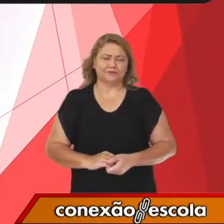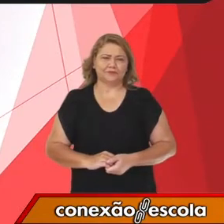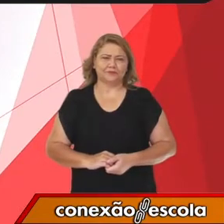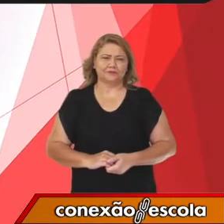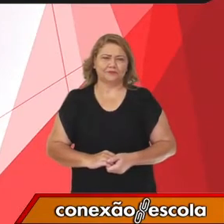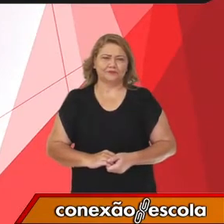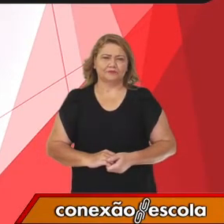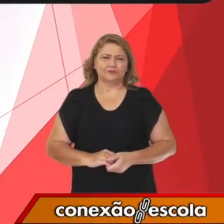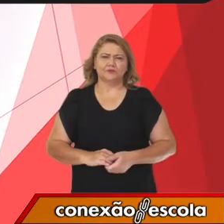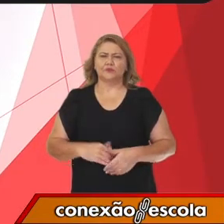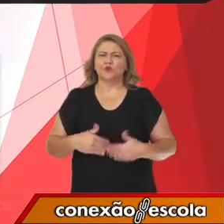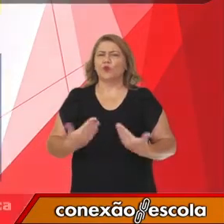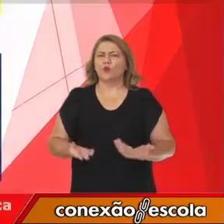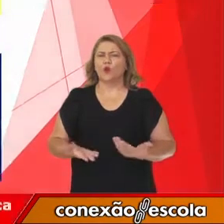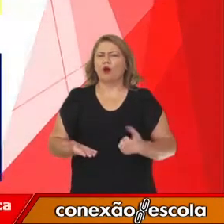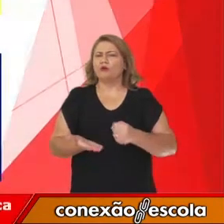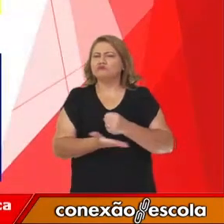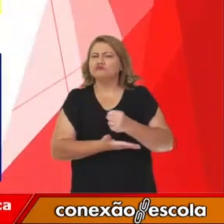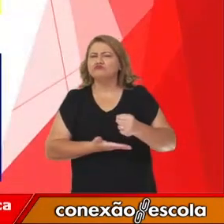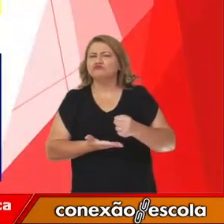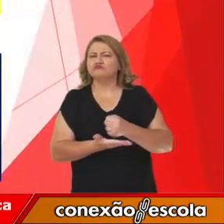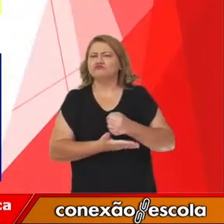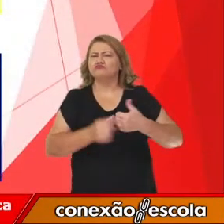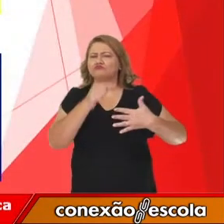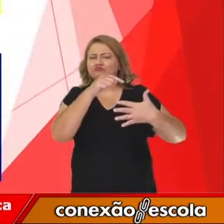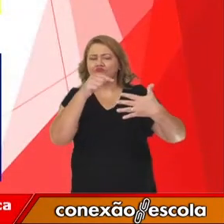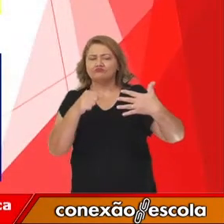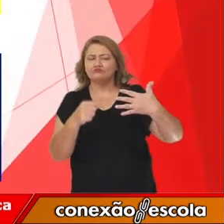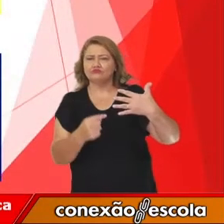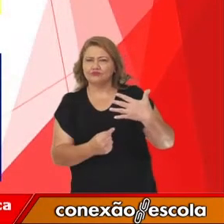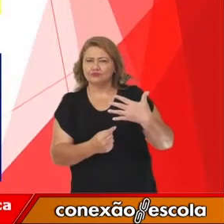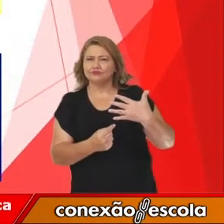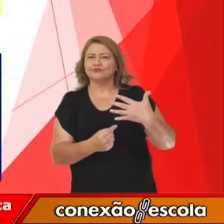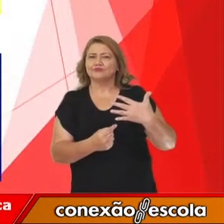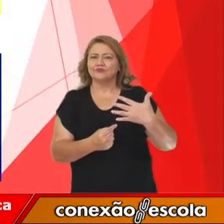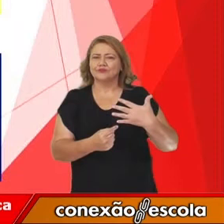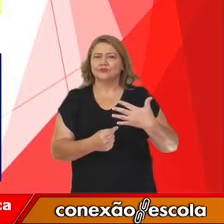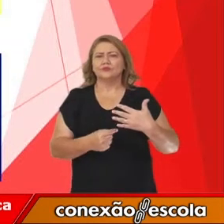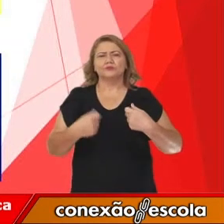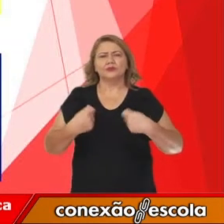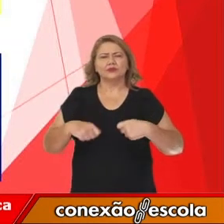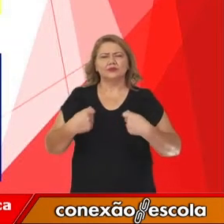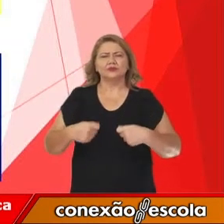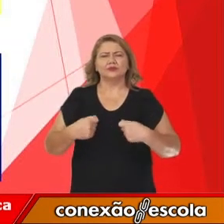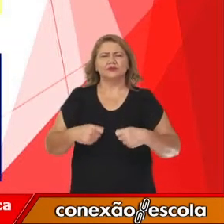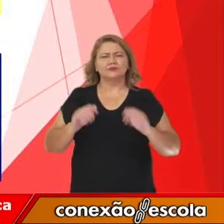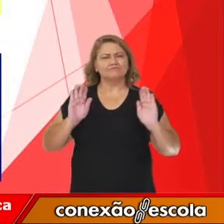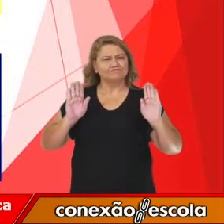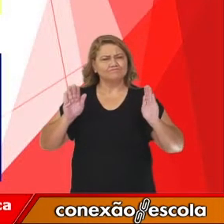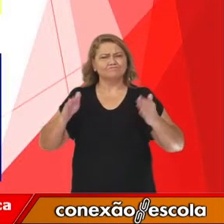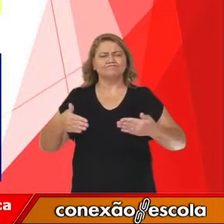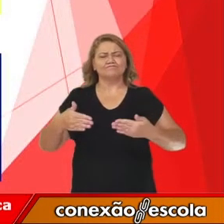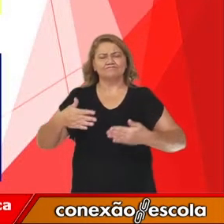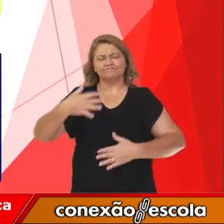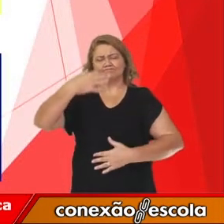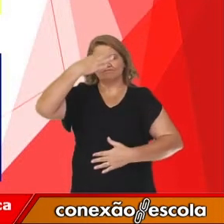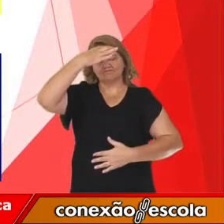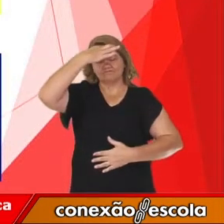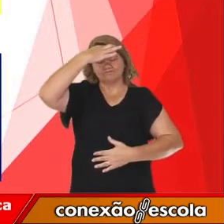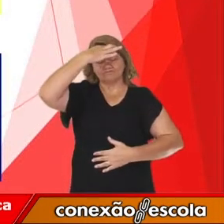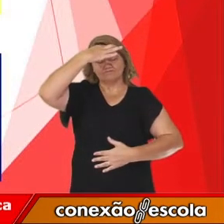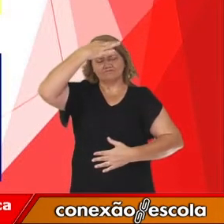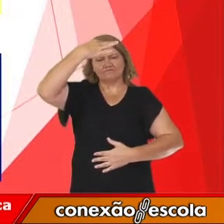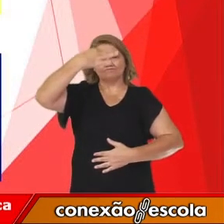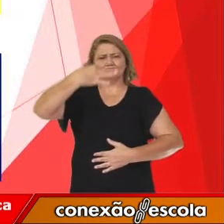e quais são os princípios O que é tudo e concentrada você tem que ter atitude mental